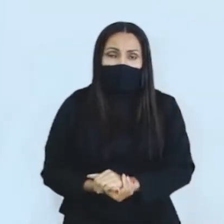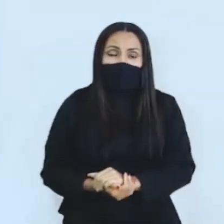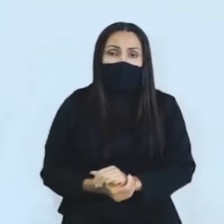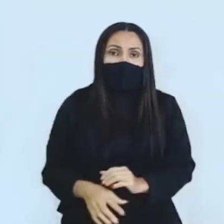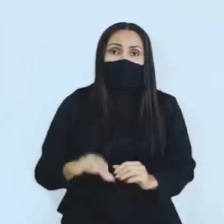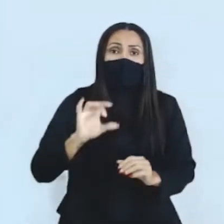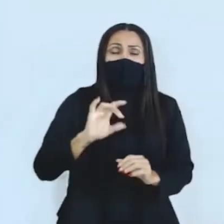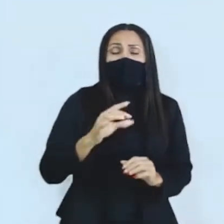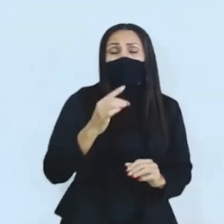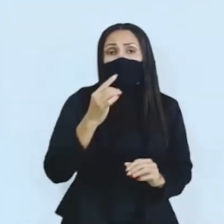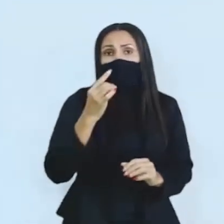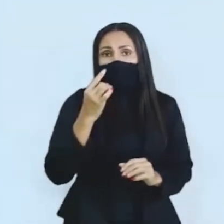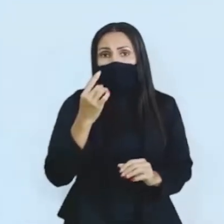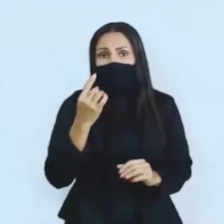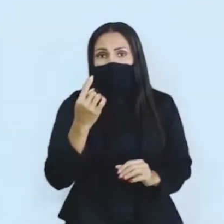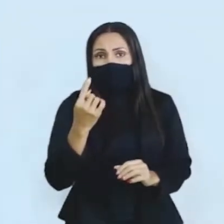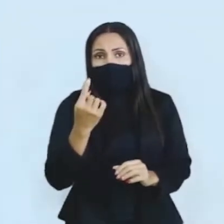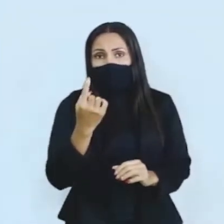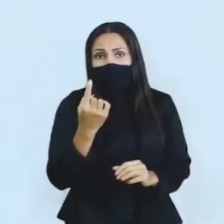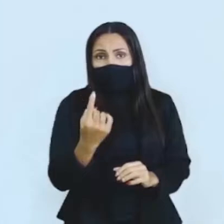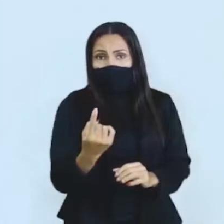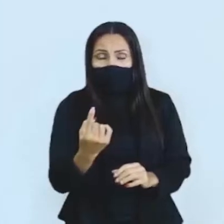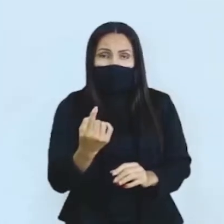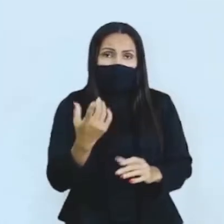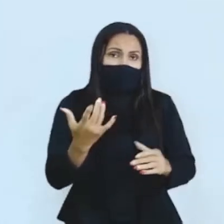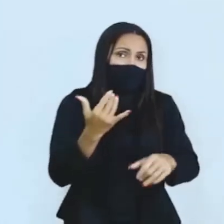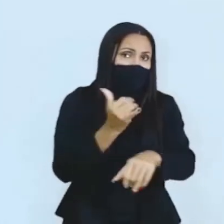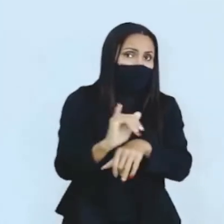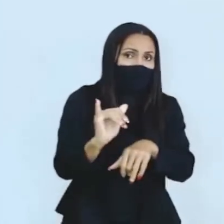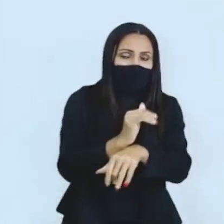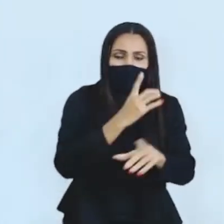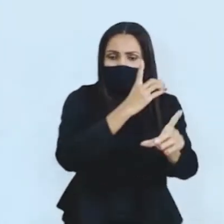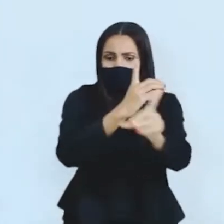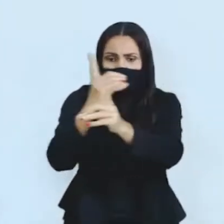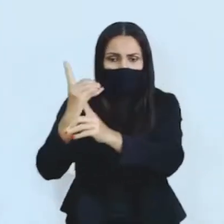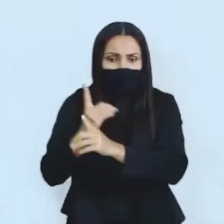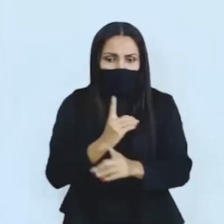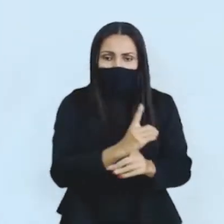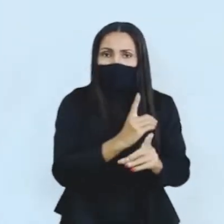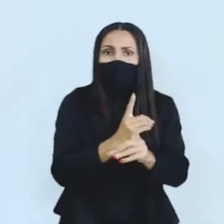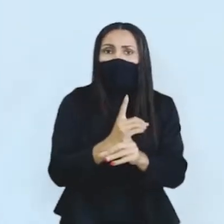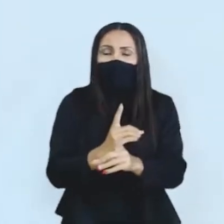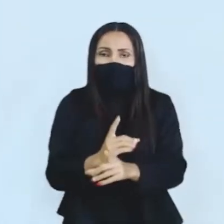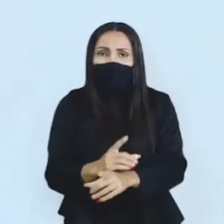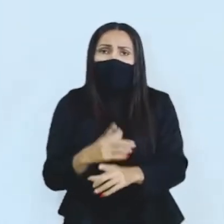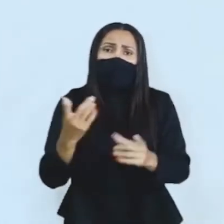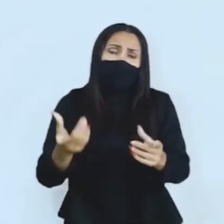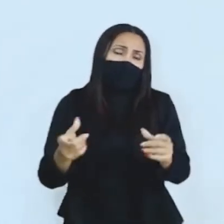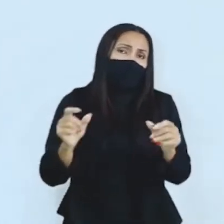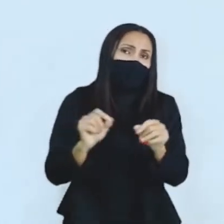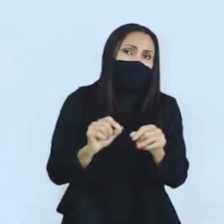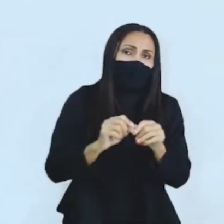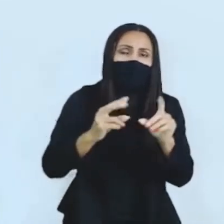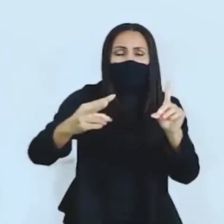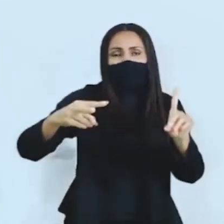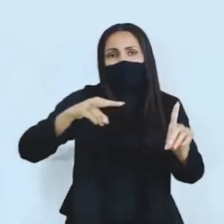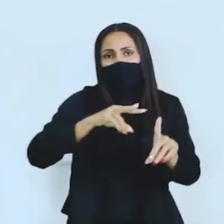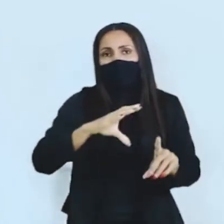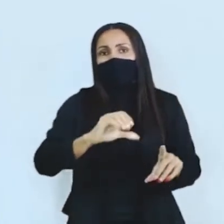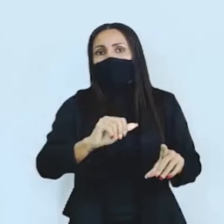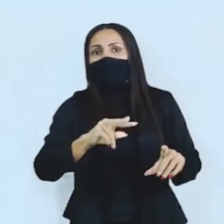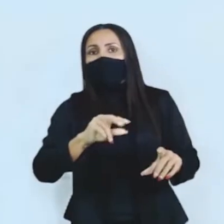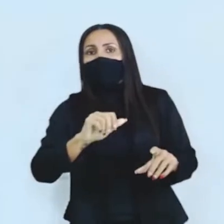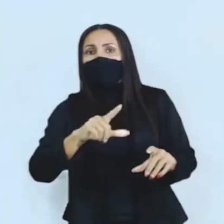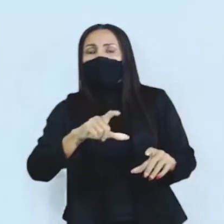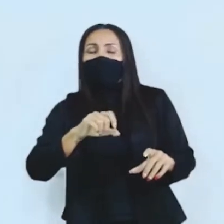apenas uma das formas que foram encontradas para poder executar uma perspectiva cavaleira. Então,